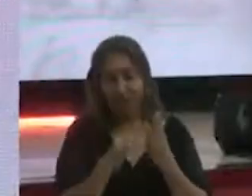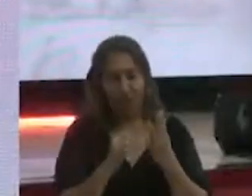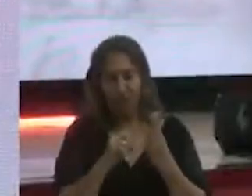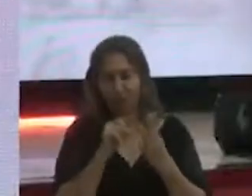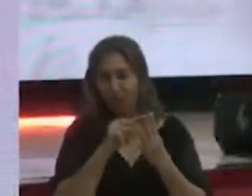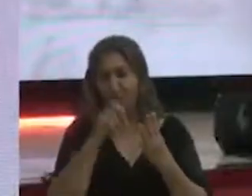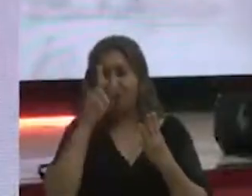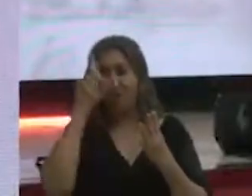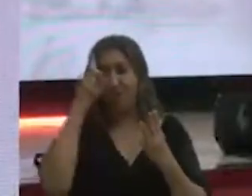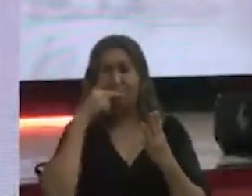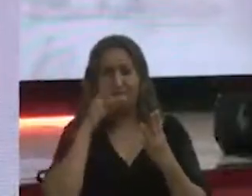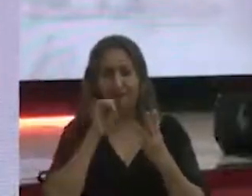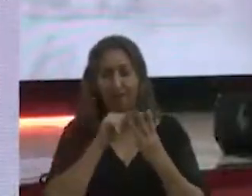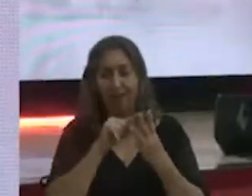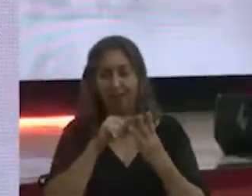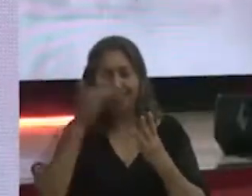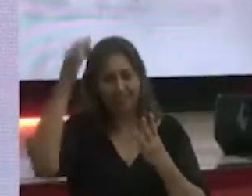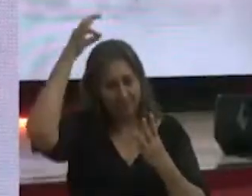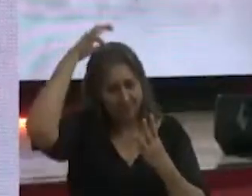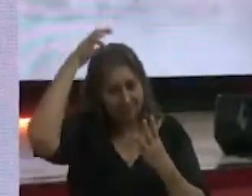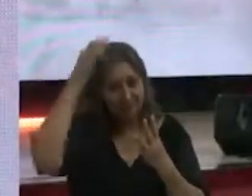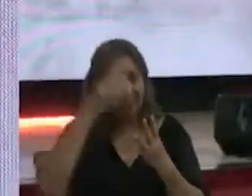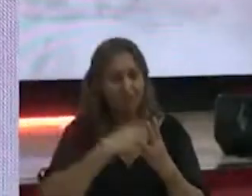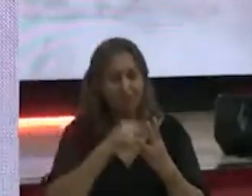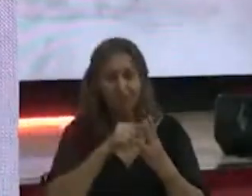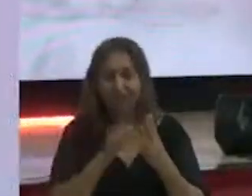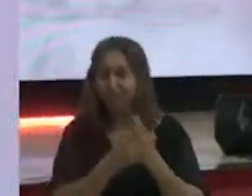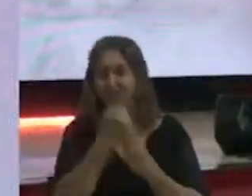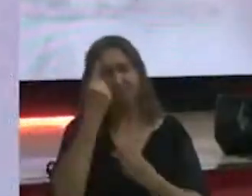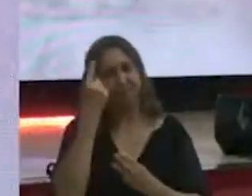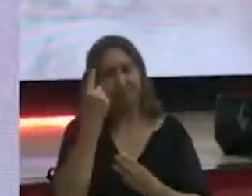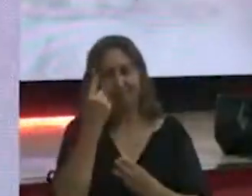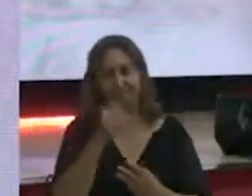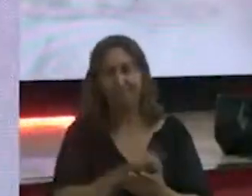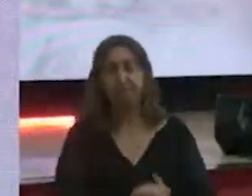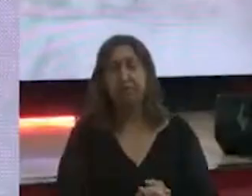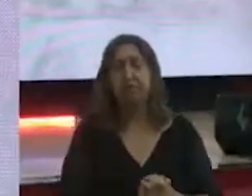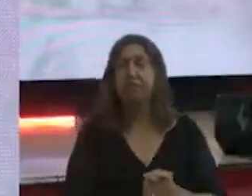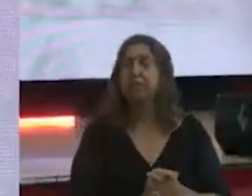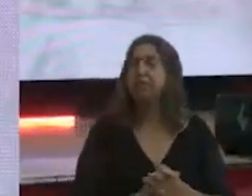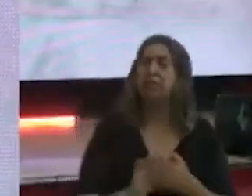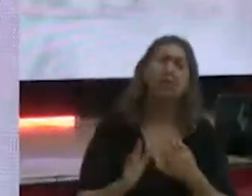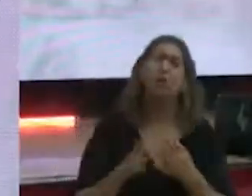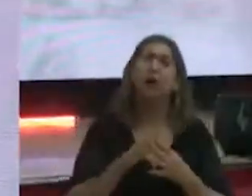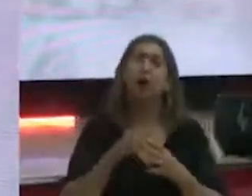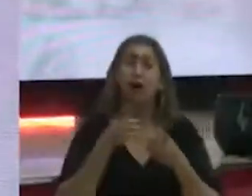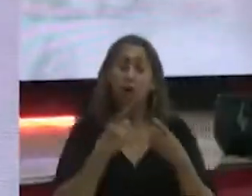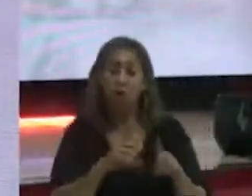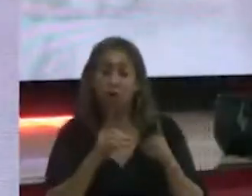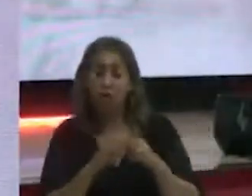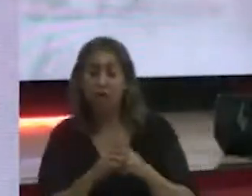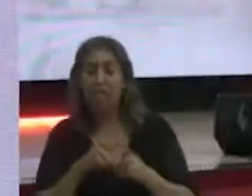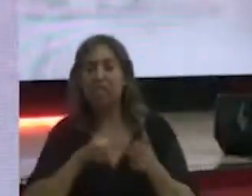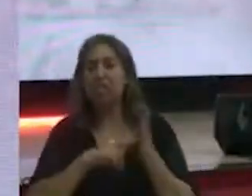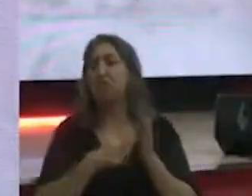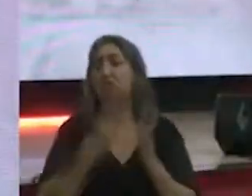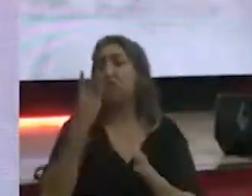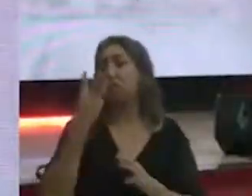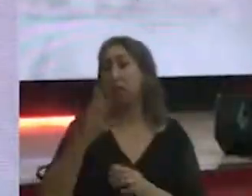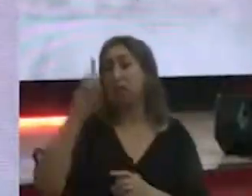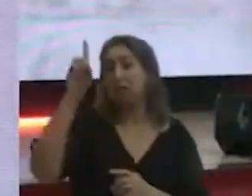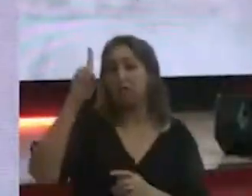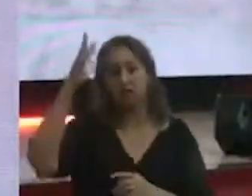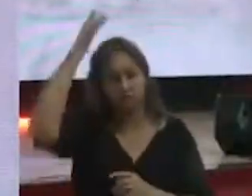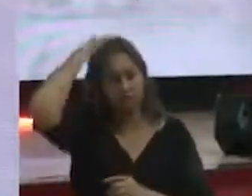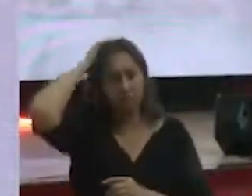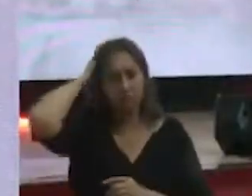um a doutrina o ensinamento da Trindade não significa que nós temos três Deuses